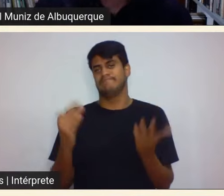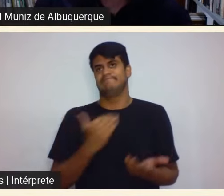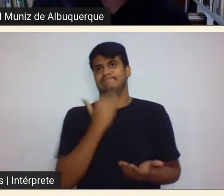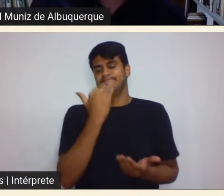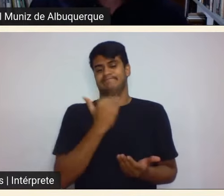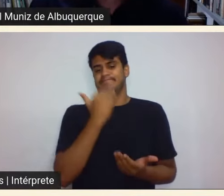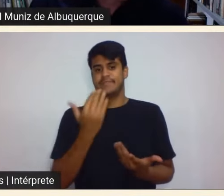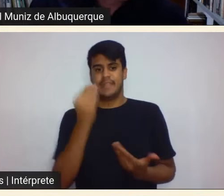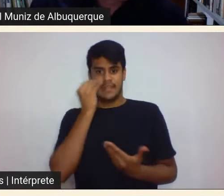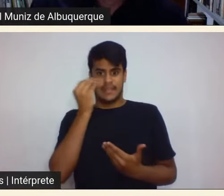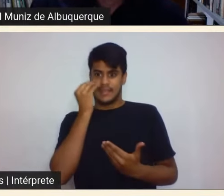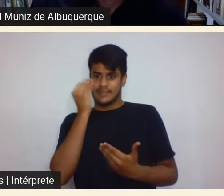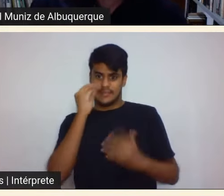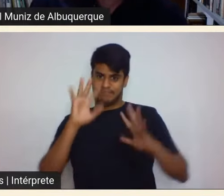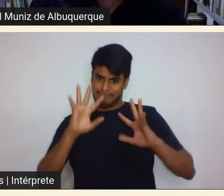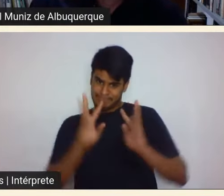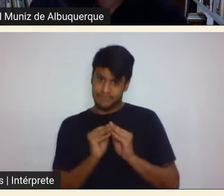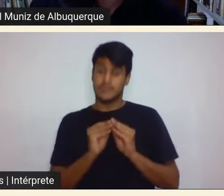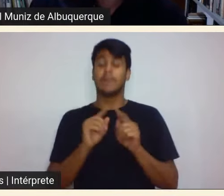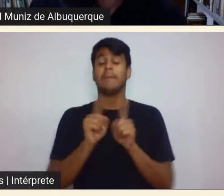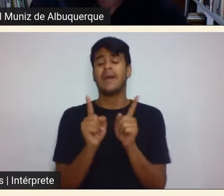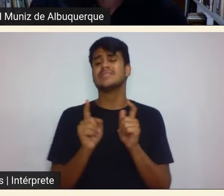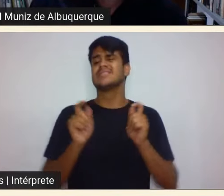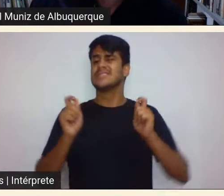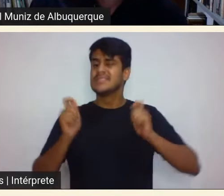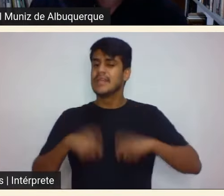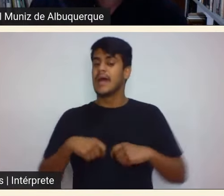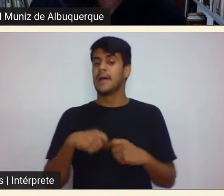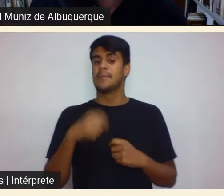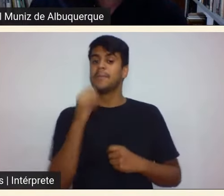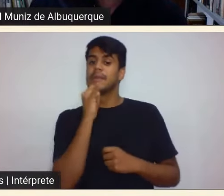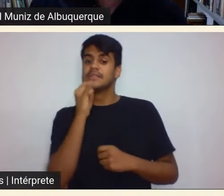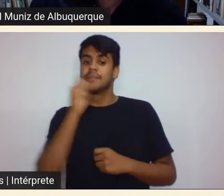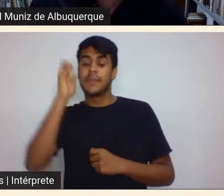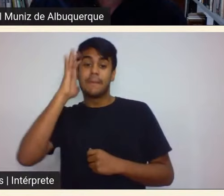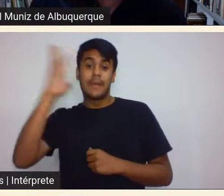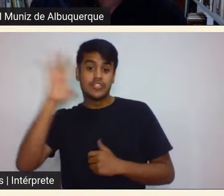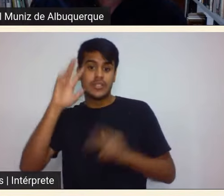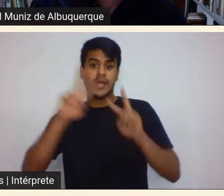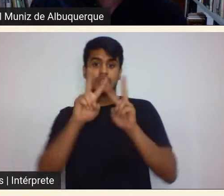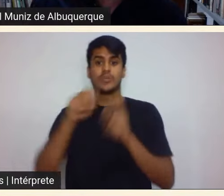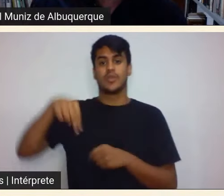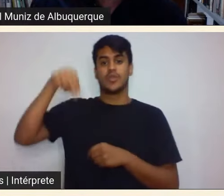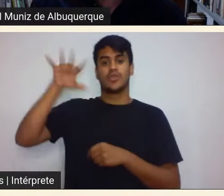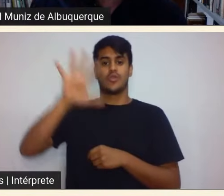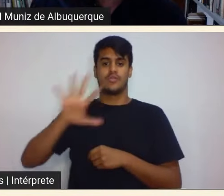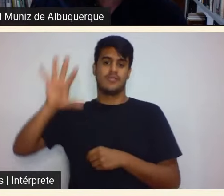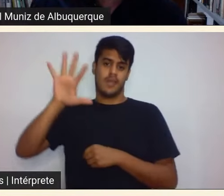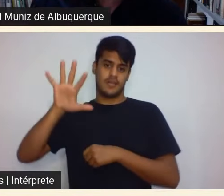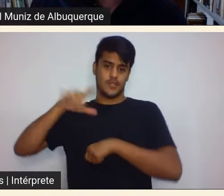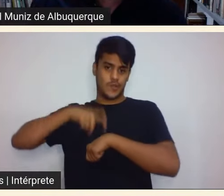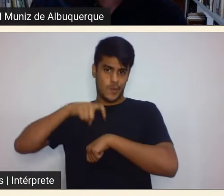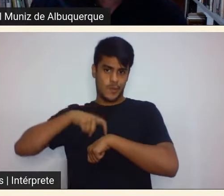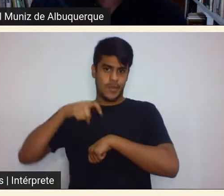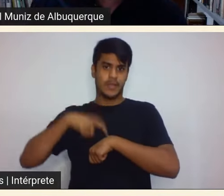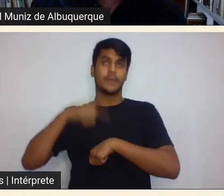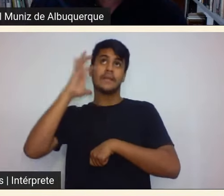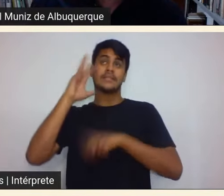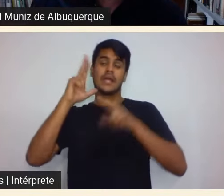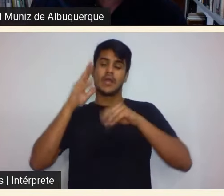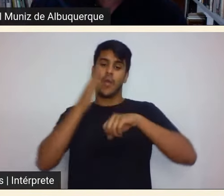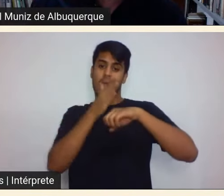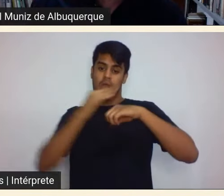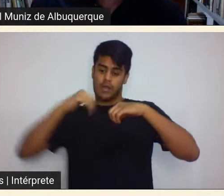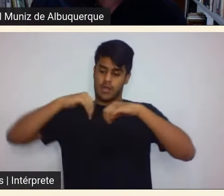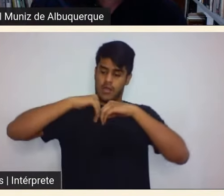achatar aqui, mas que convém talvez trazer esses imaginários de Nordeste, né, para essa dimensão de uma fronteira também, uma